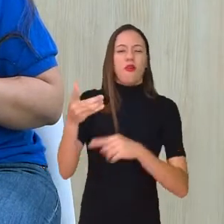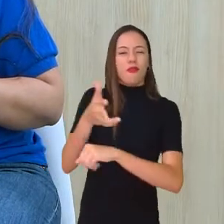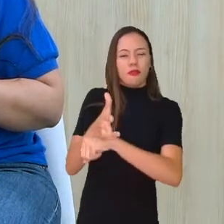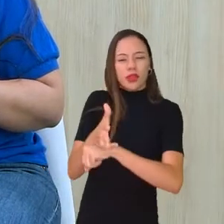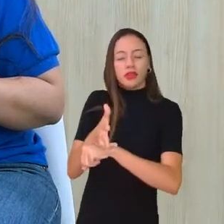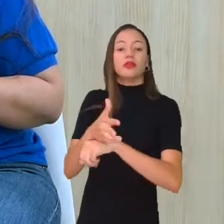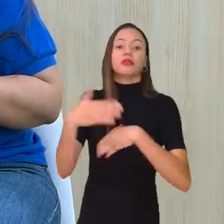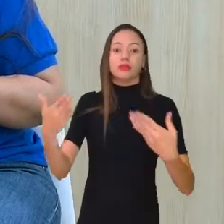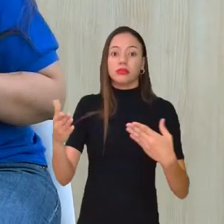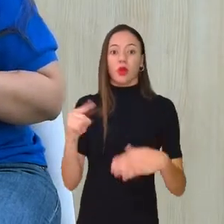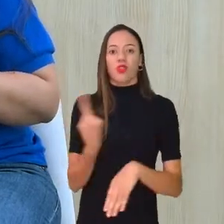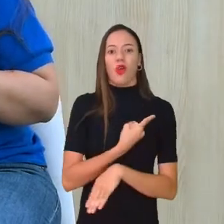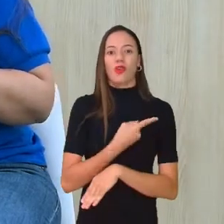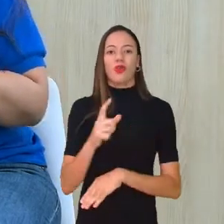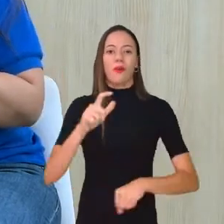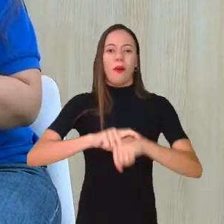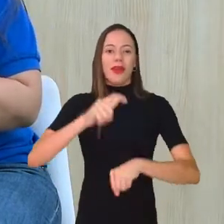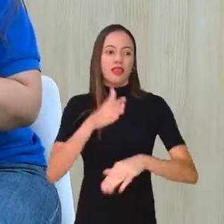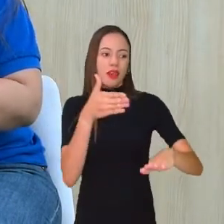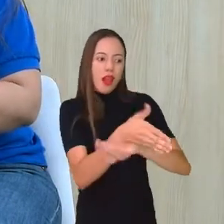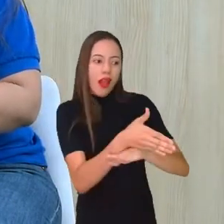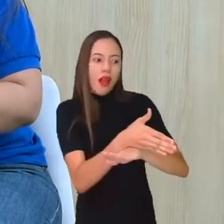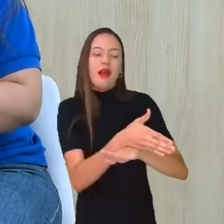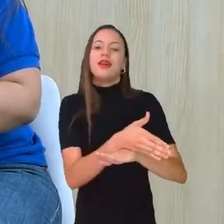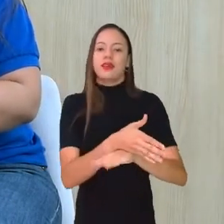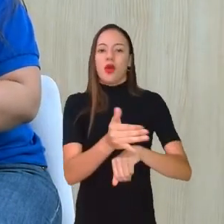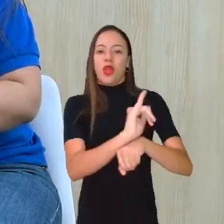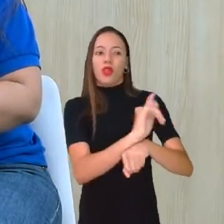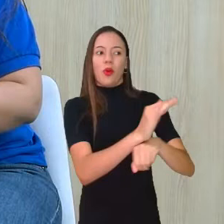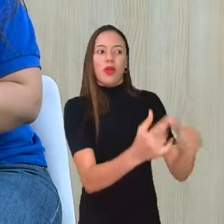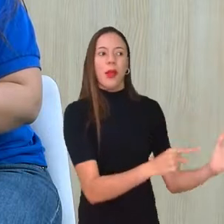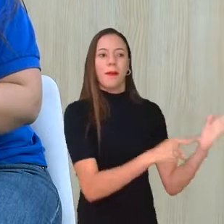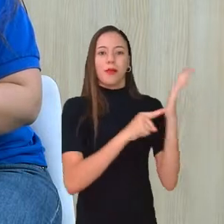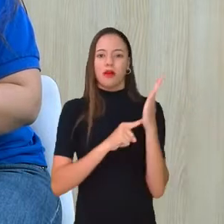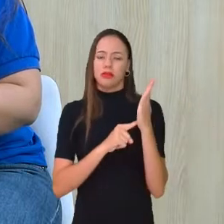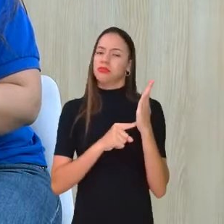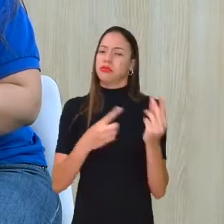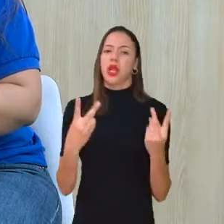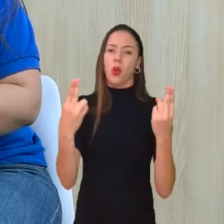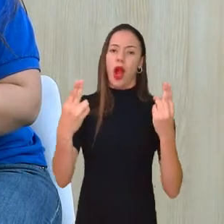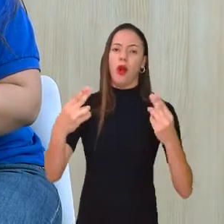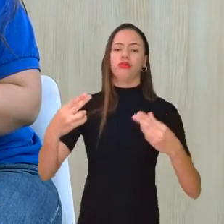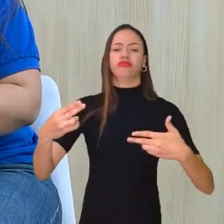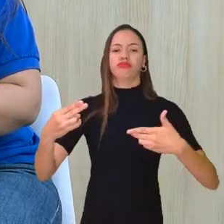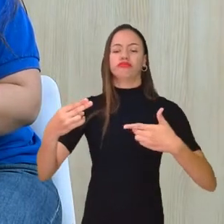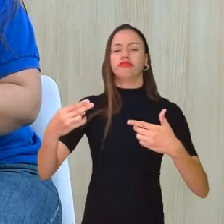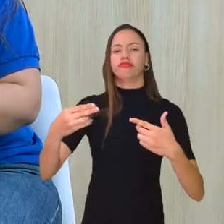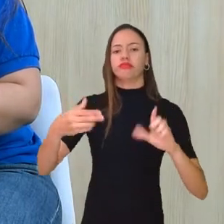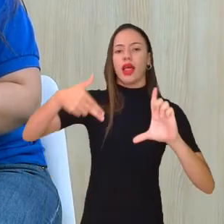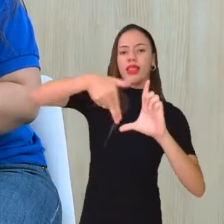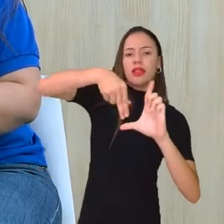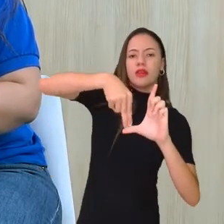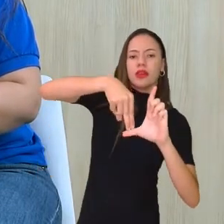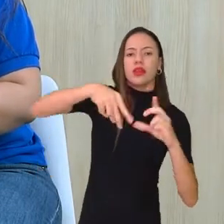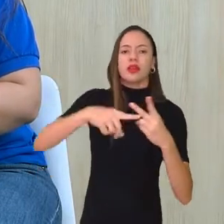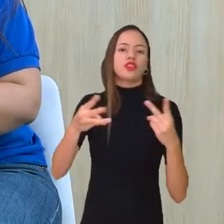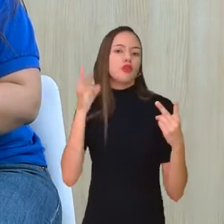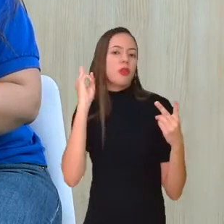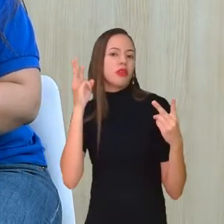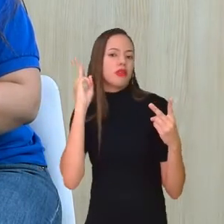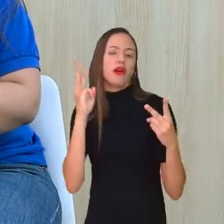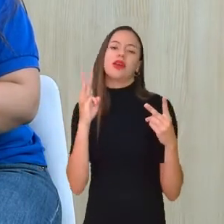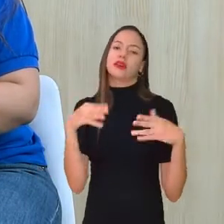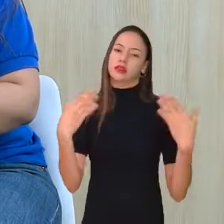lá, ele manda para a gente, né? A mesma coisa vai ser a Netflix, o Spotify. Então, todas essas, é mais ou menos assim que